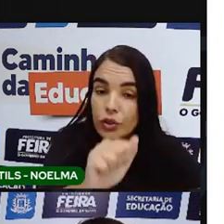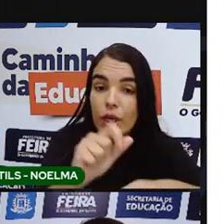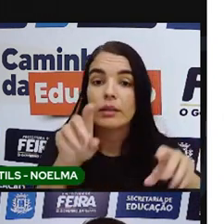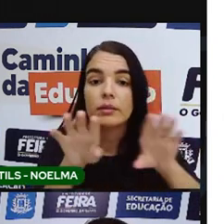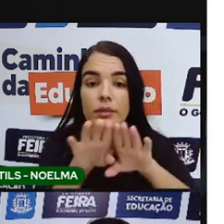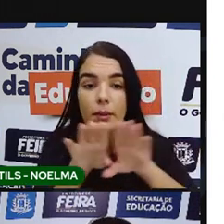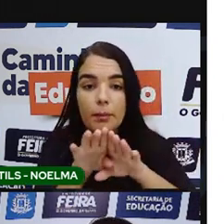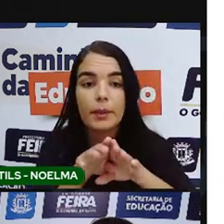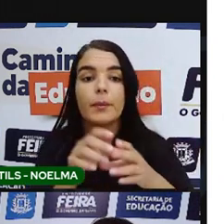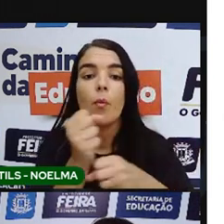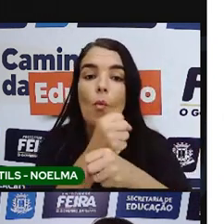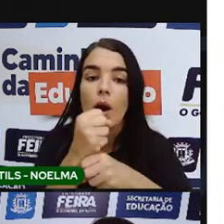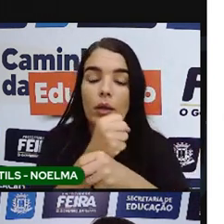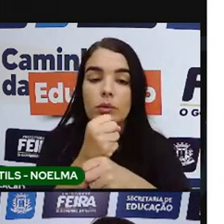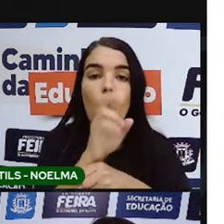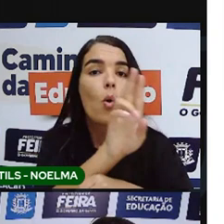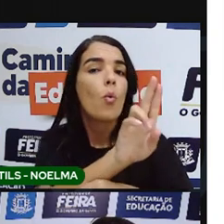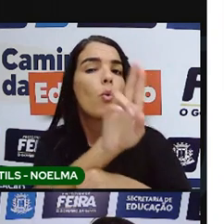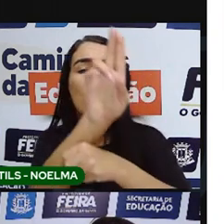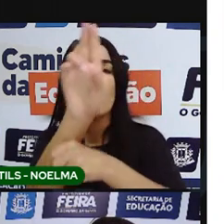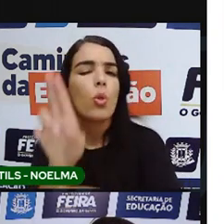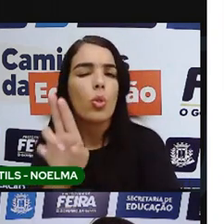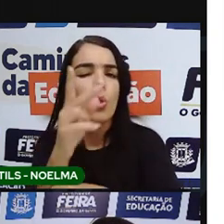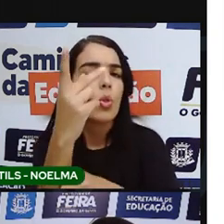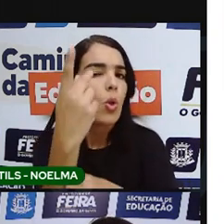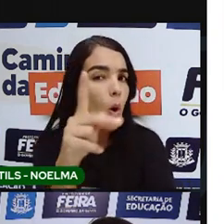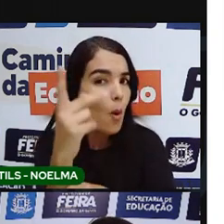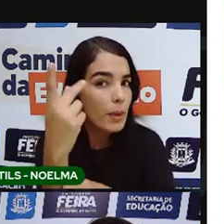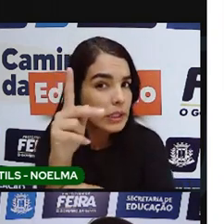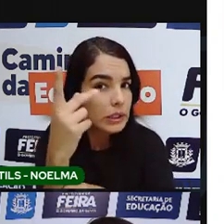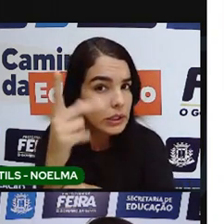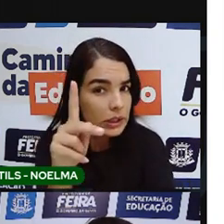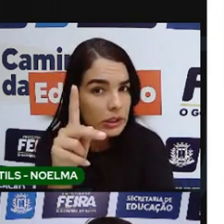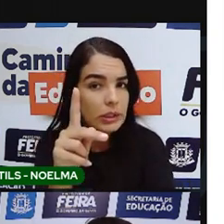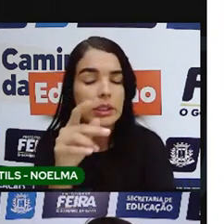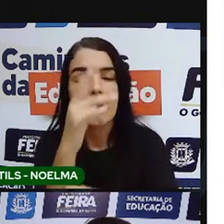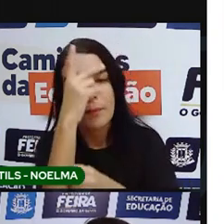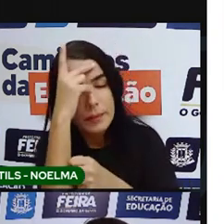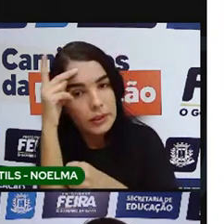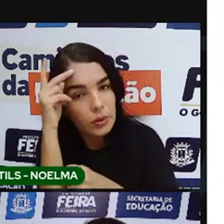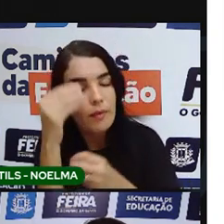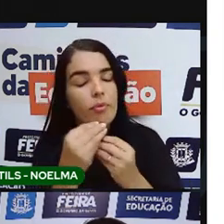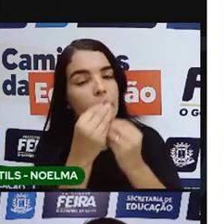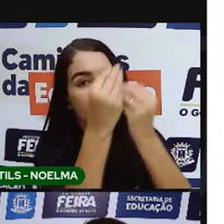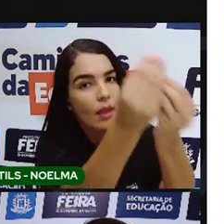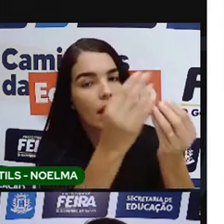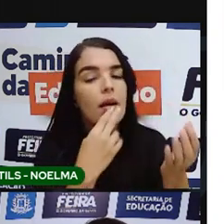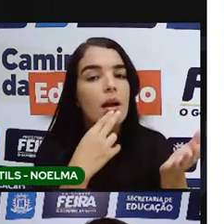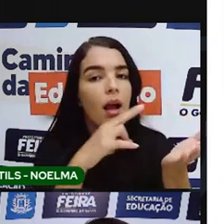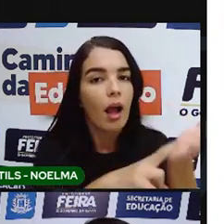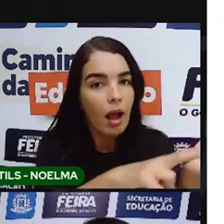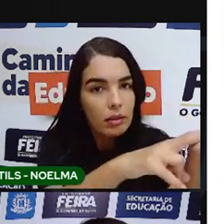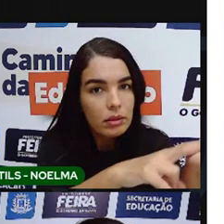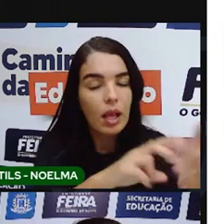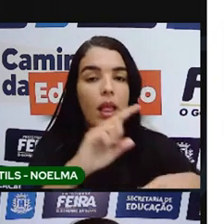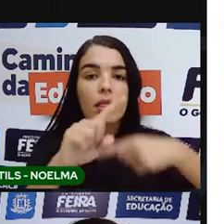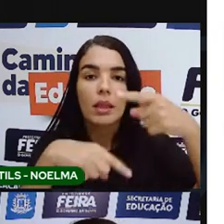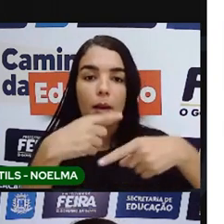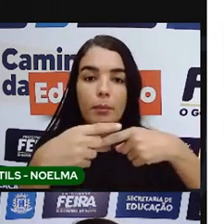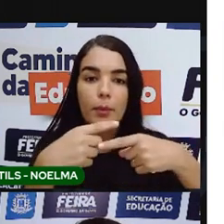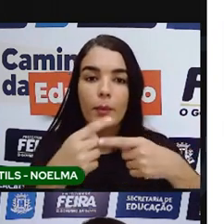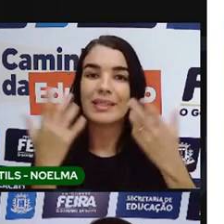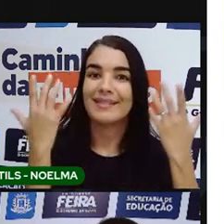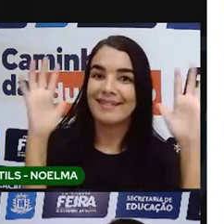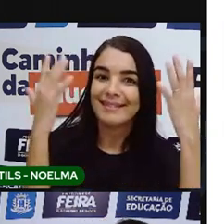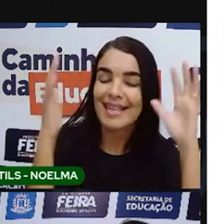e colocar inseri-la em baixo o nome do destinatário depois a saudação